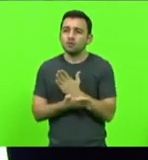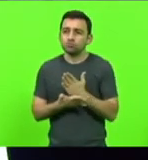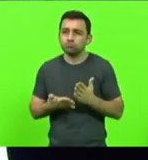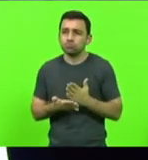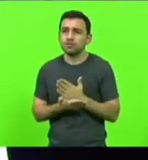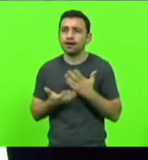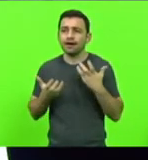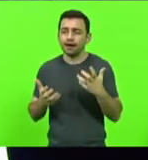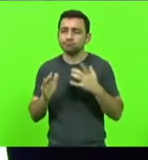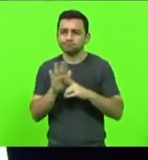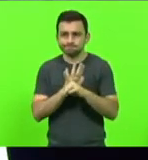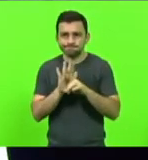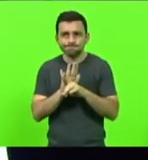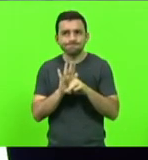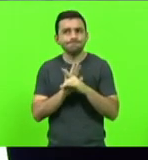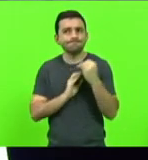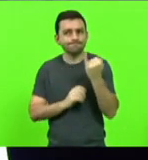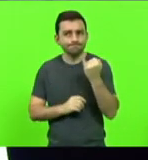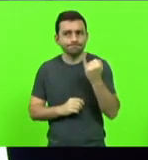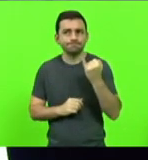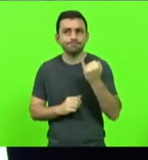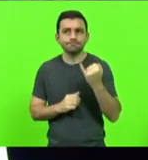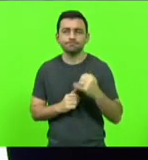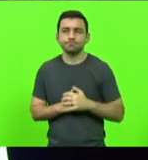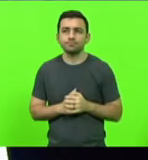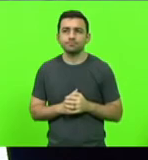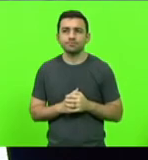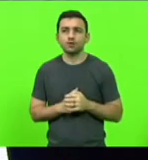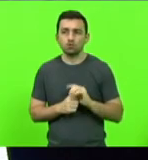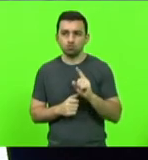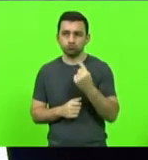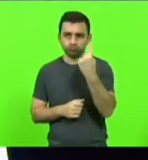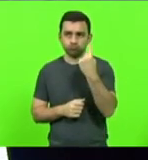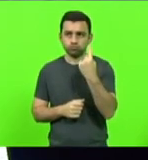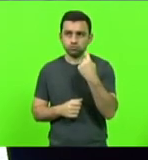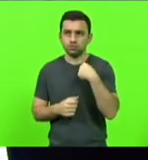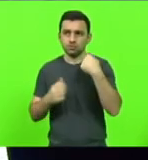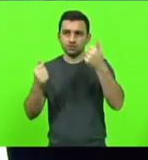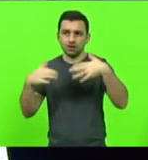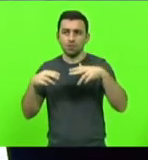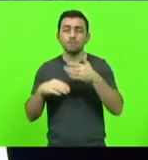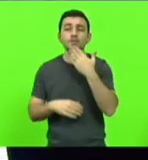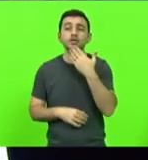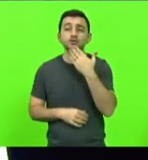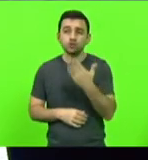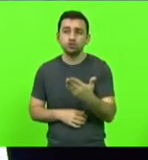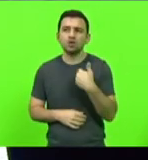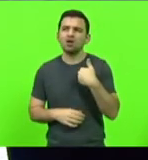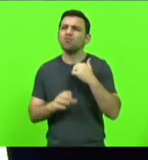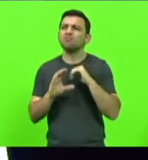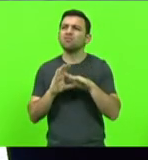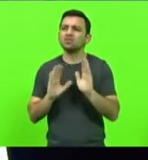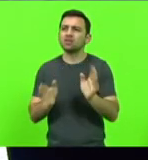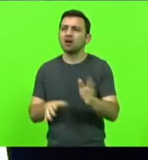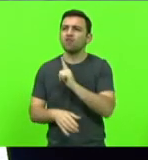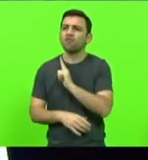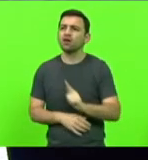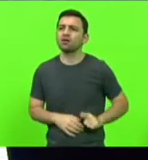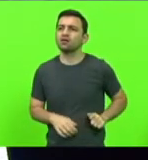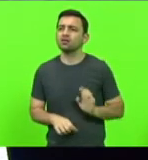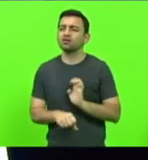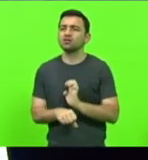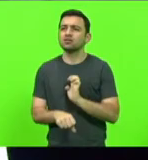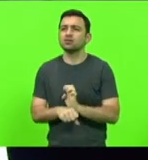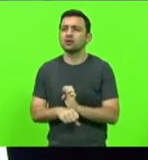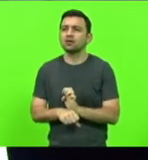levantar algumas questões importantes. Uma delas é sobre um pedido que encaminhei ao Governo do Estado